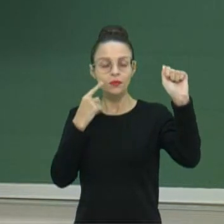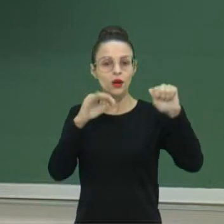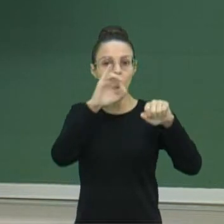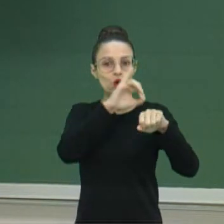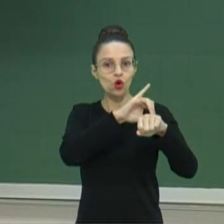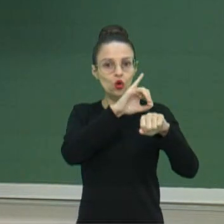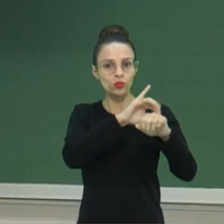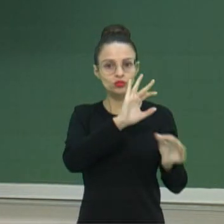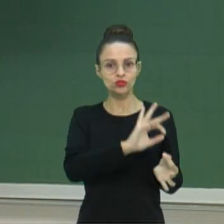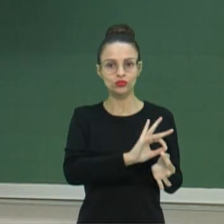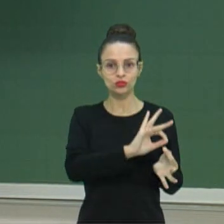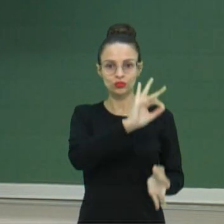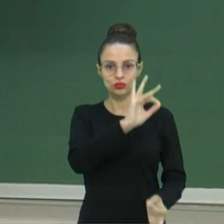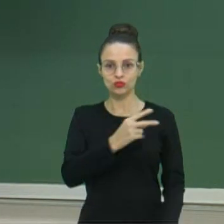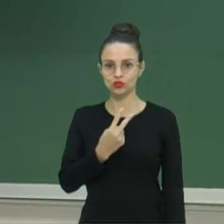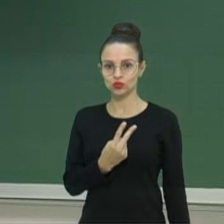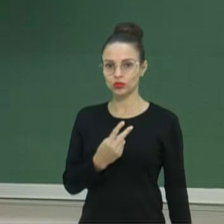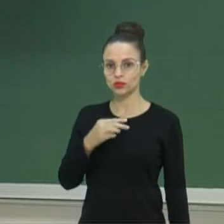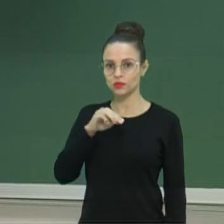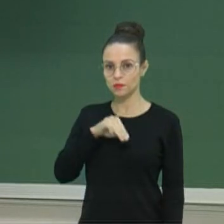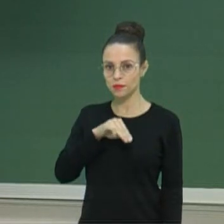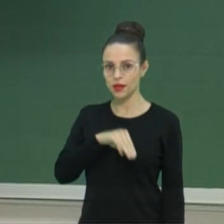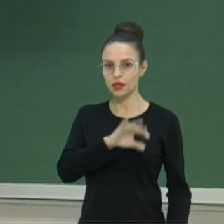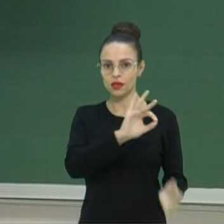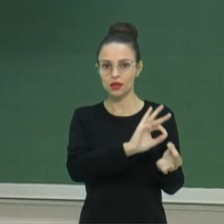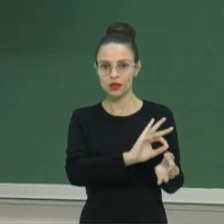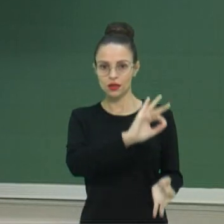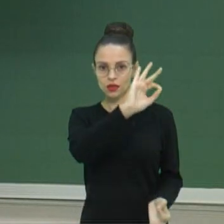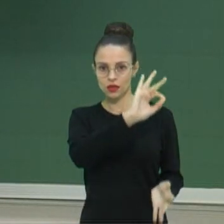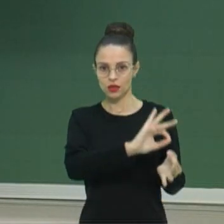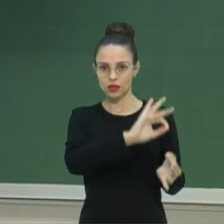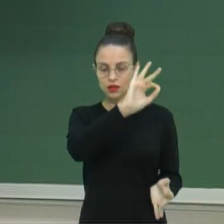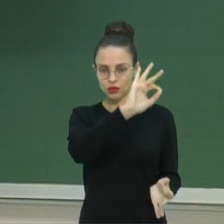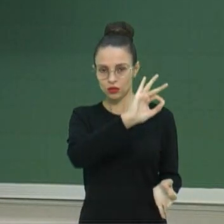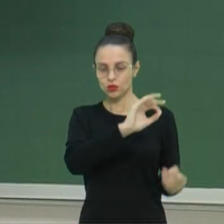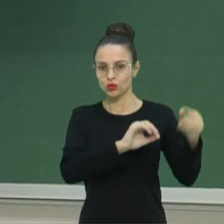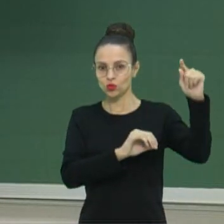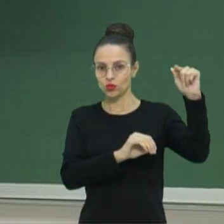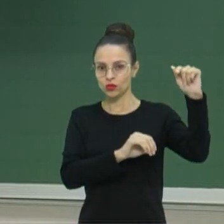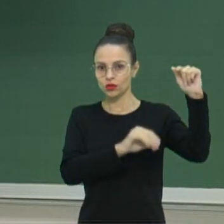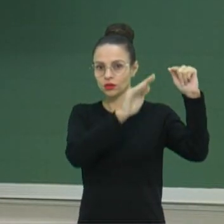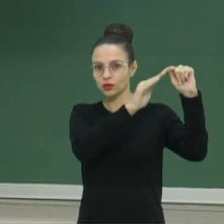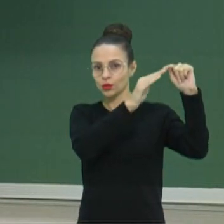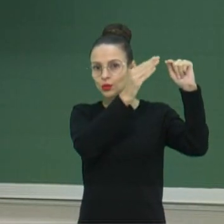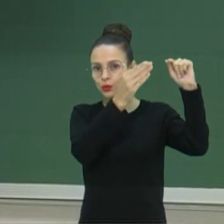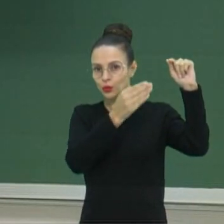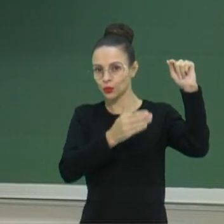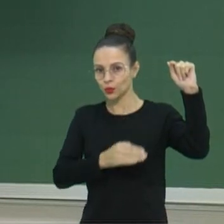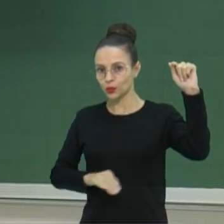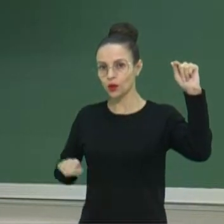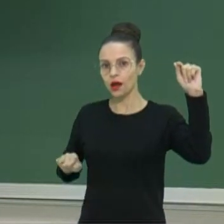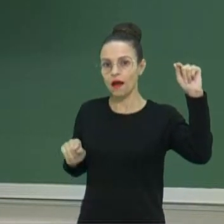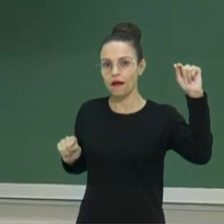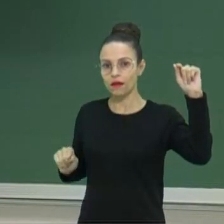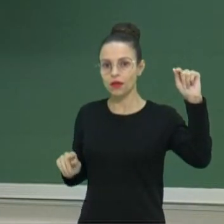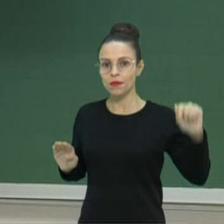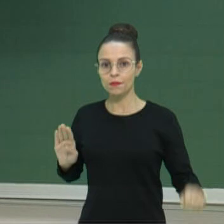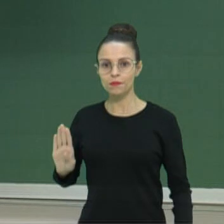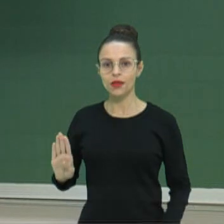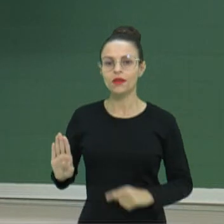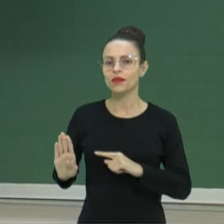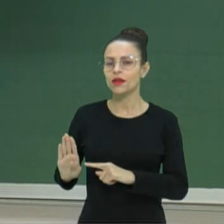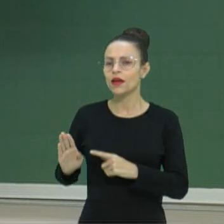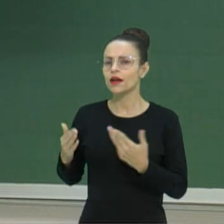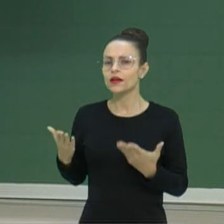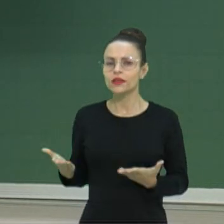está a 2 metros de altura e que praticamente ele saiu do repouso. E no item B, certo? Qual